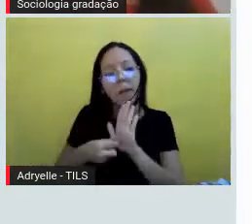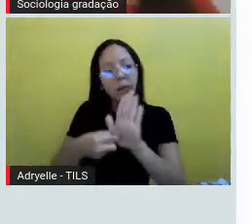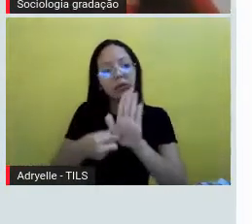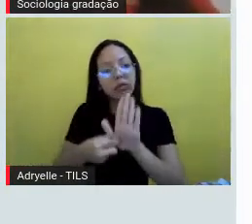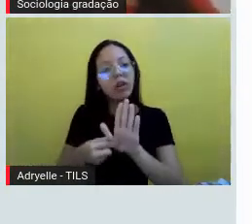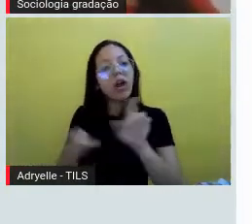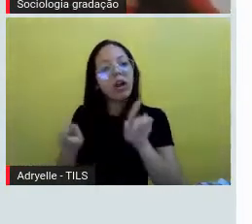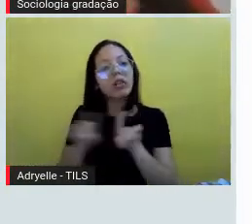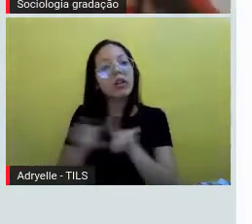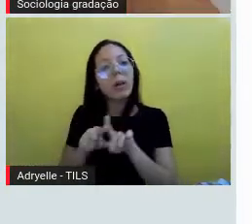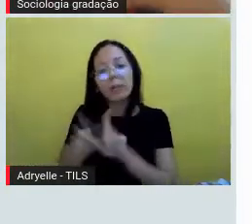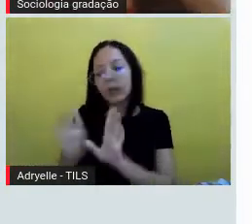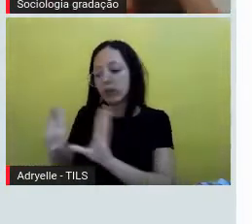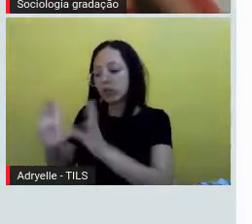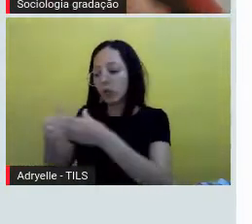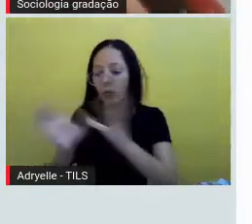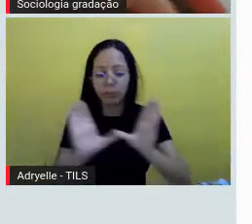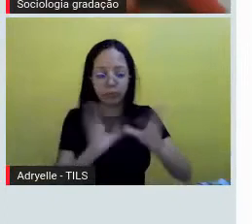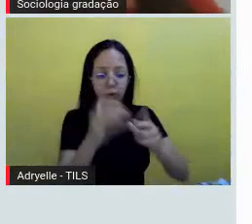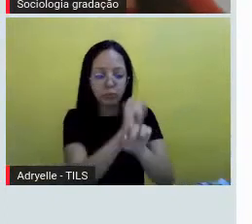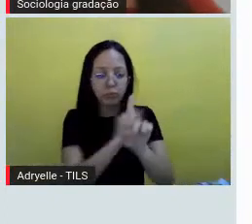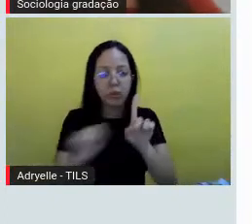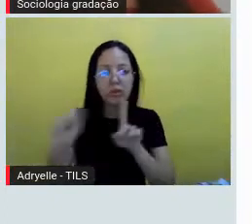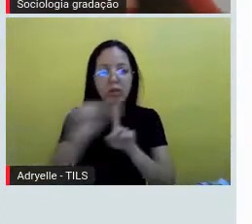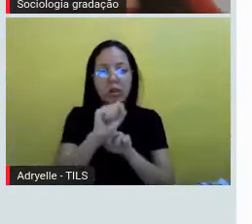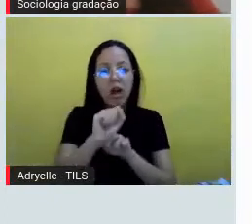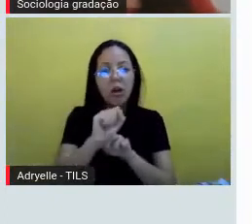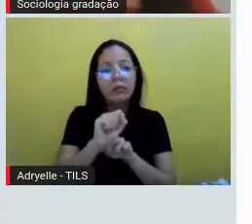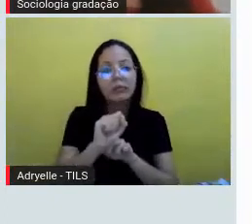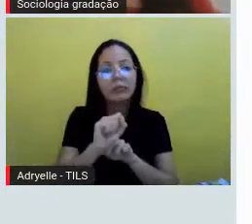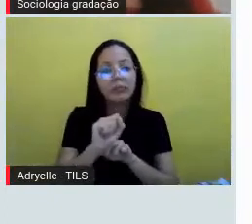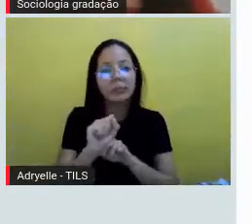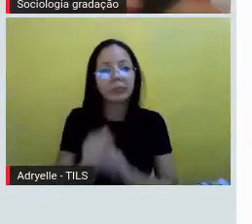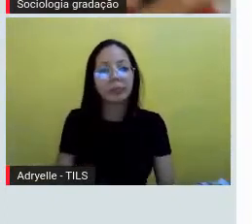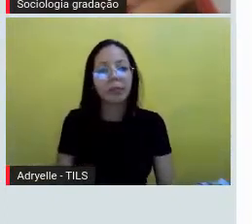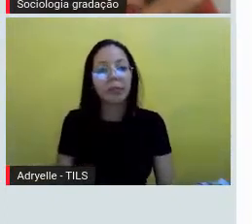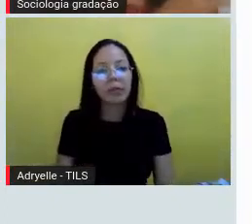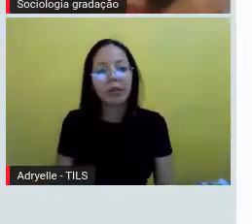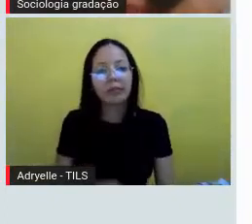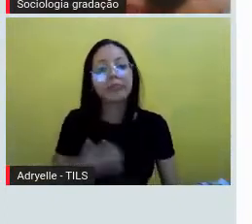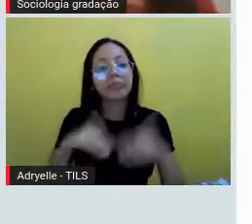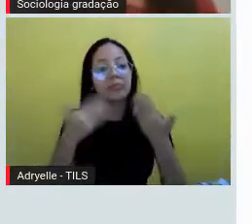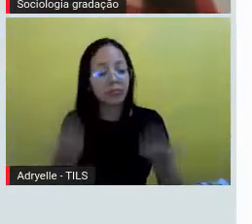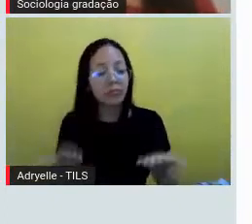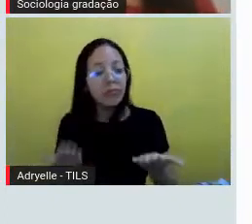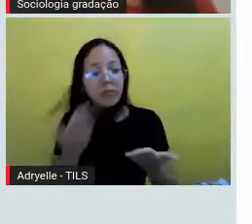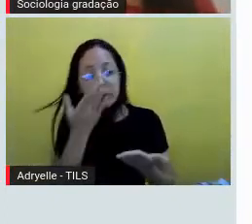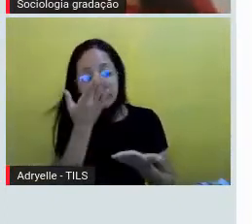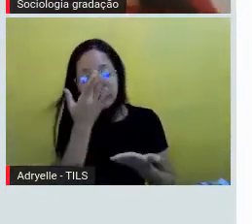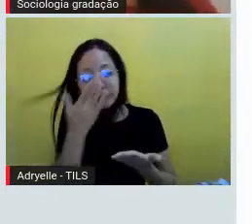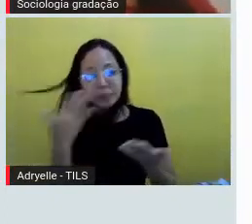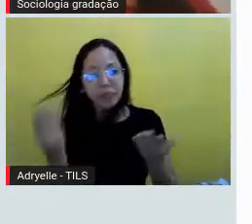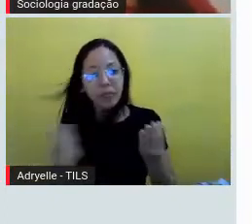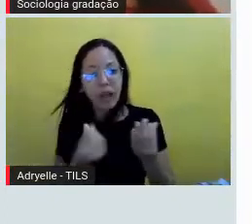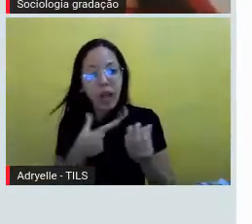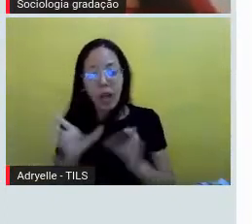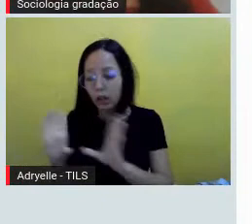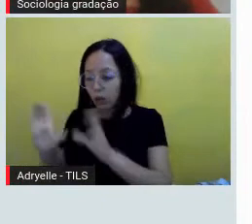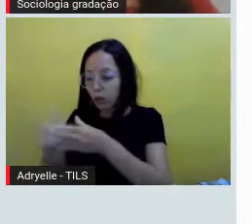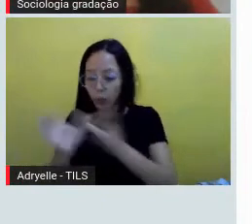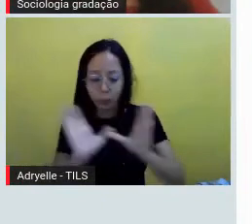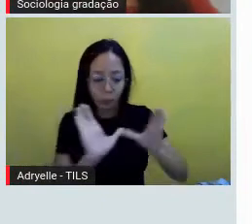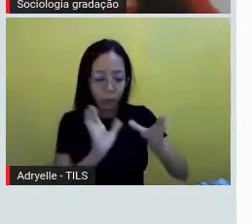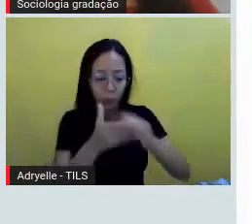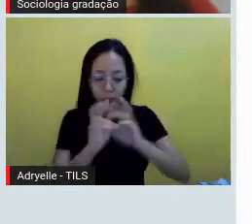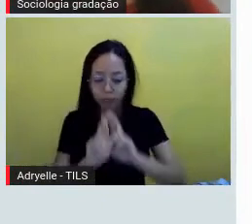das classes sociais, que vocês vão ver, vai ter uma aula só sobre Marx. Então, essa questão das classes sociais, em todas